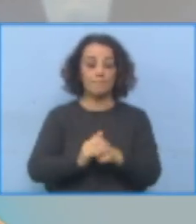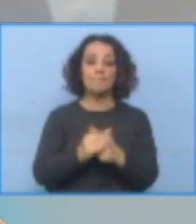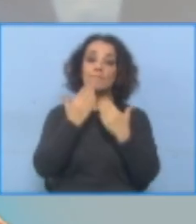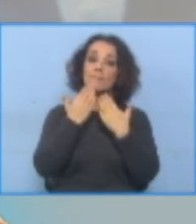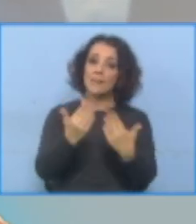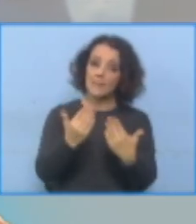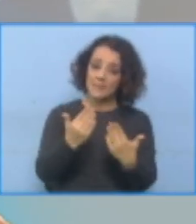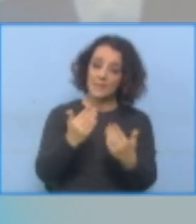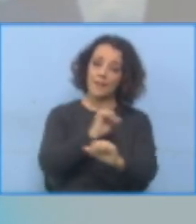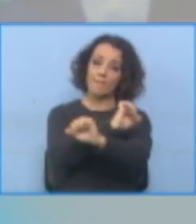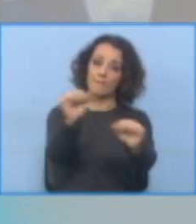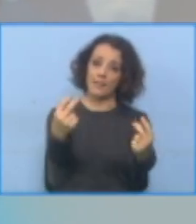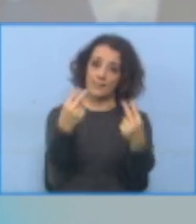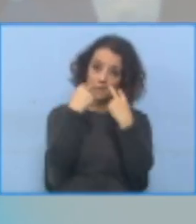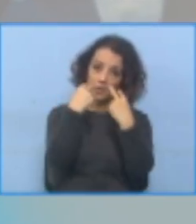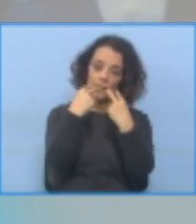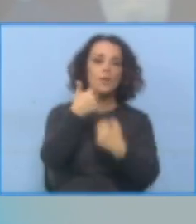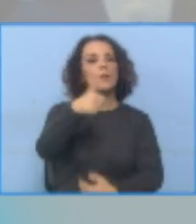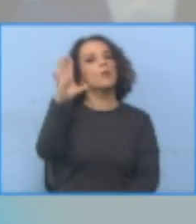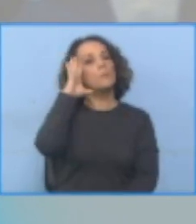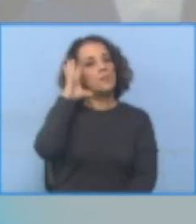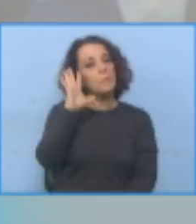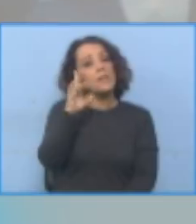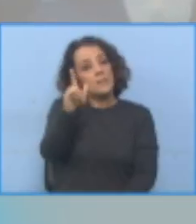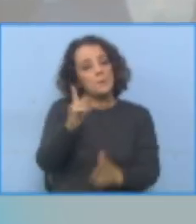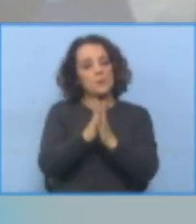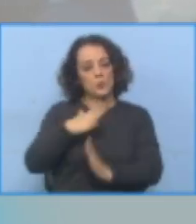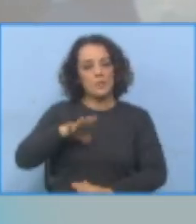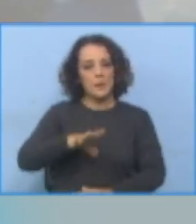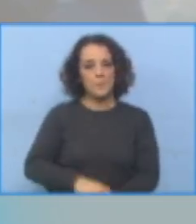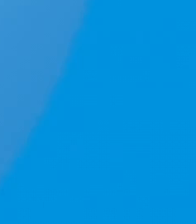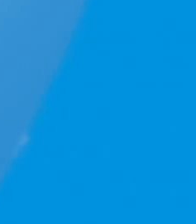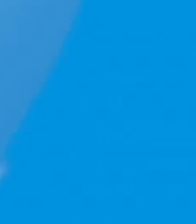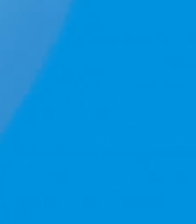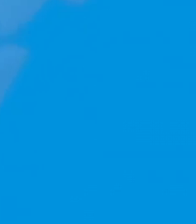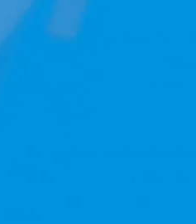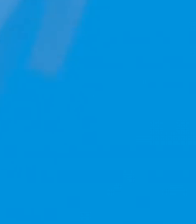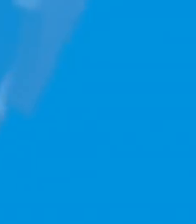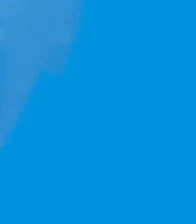Agradecemos a sua atenção, tenha uma muito boa tarde e até amanhã, se Deus quiser.